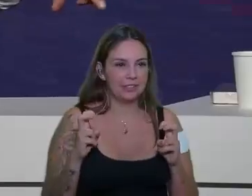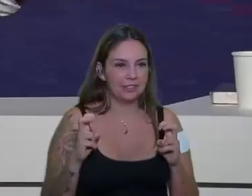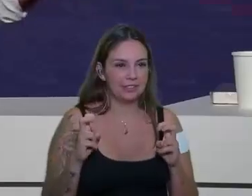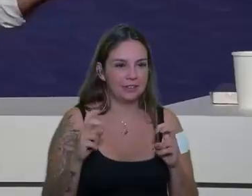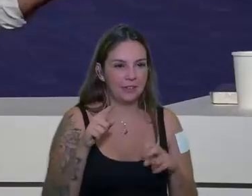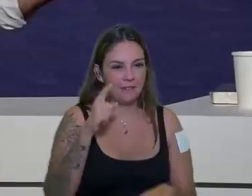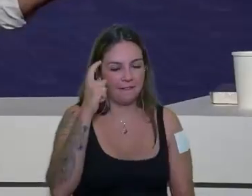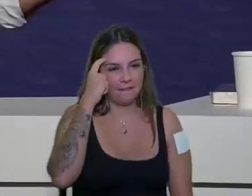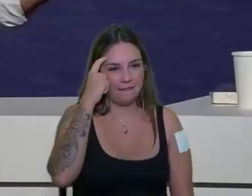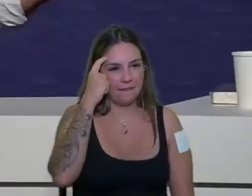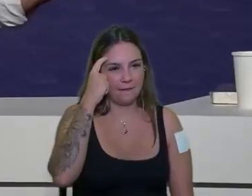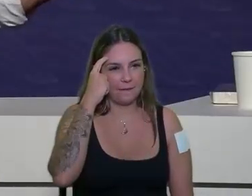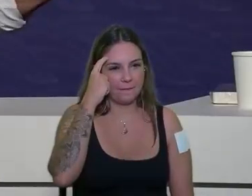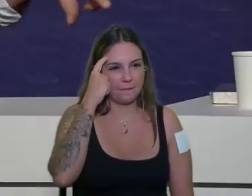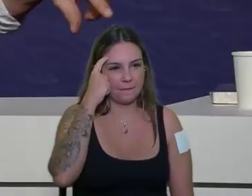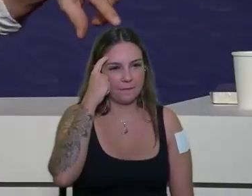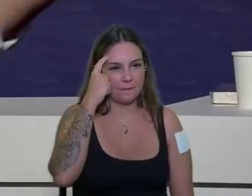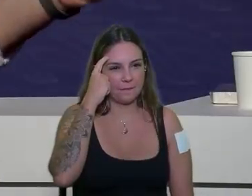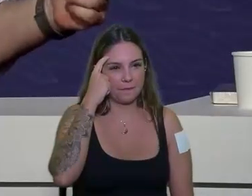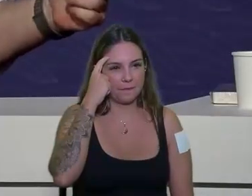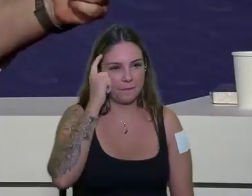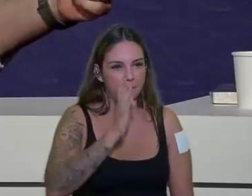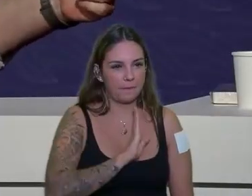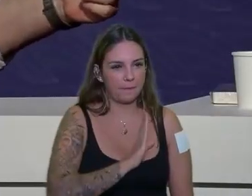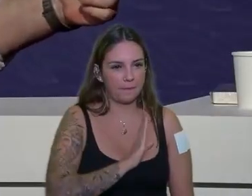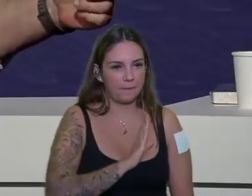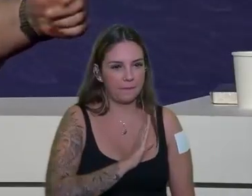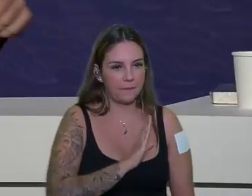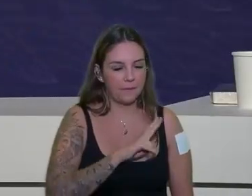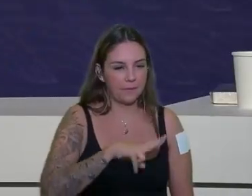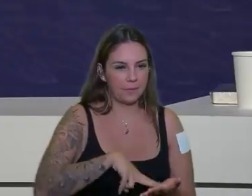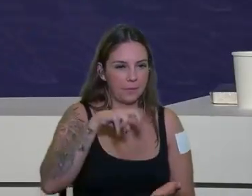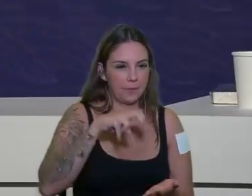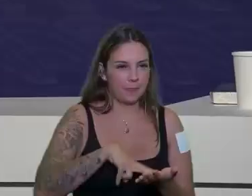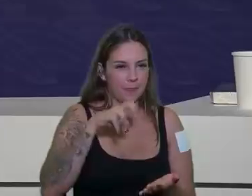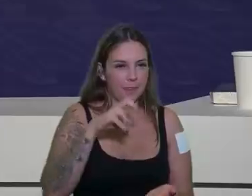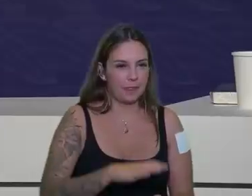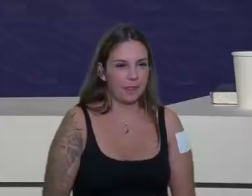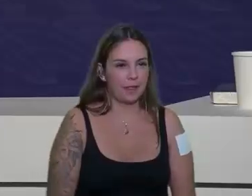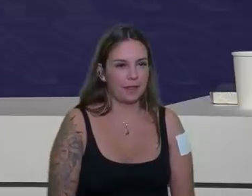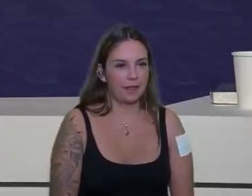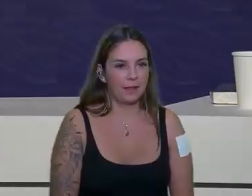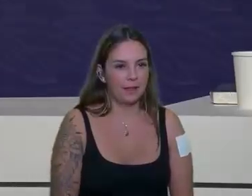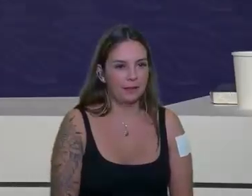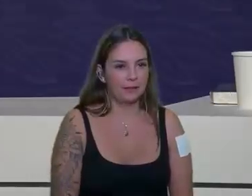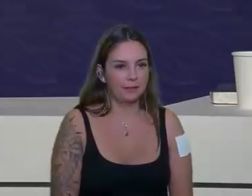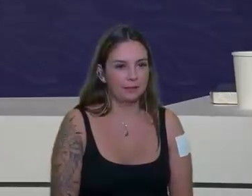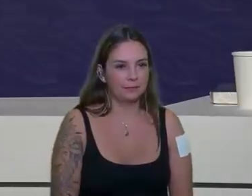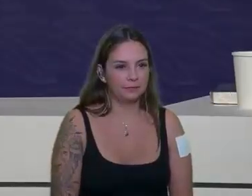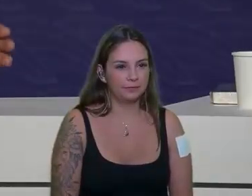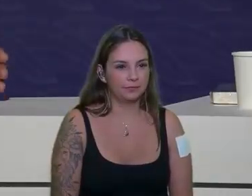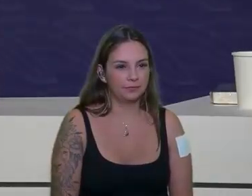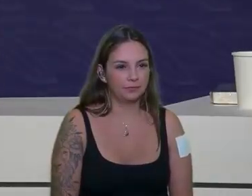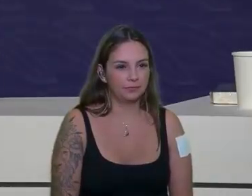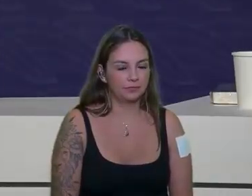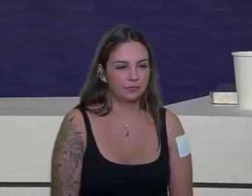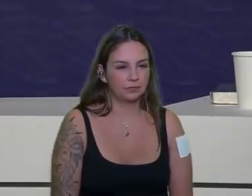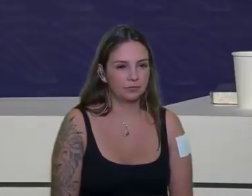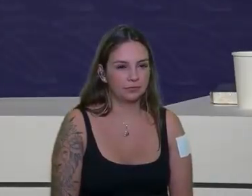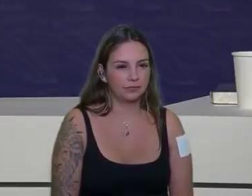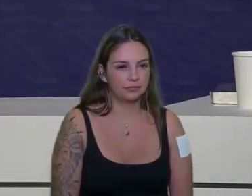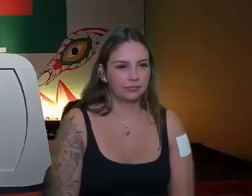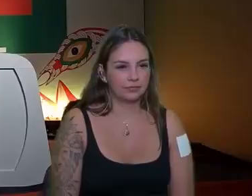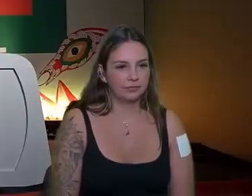o que você pensou a respeito de Corações aos Pulos. O que eu pensei? Ui. A gente pensou